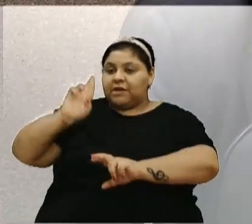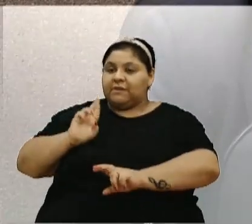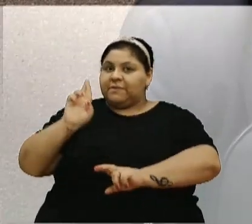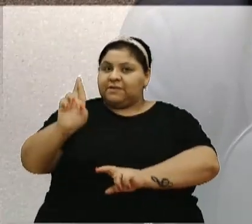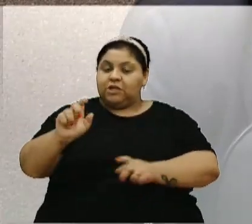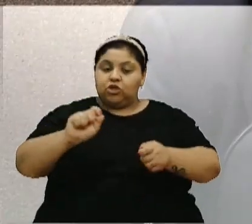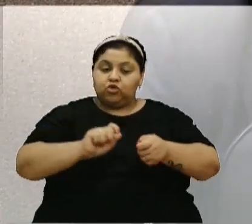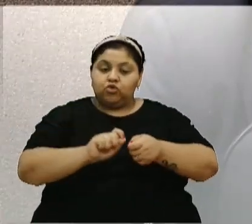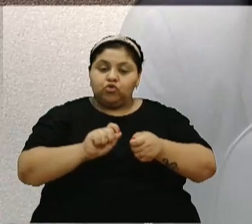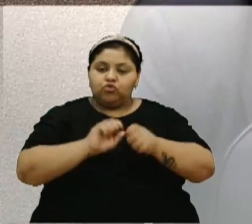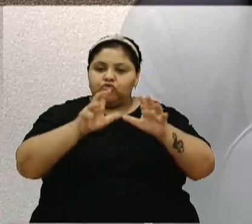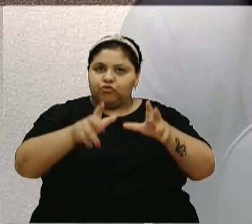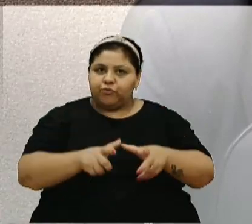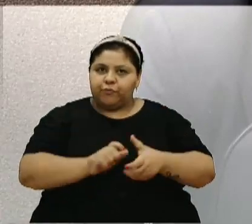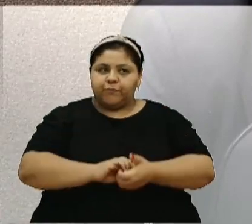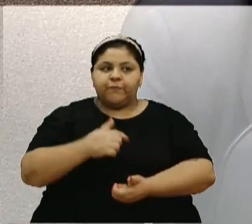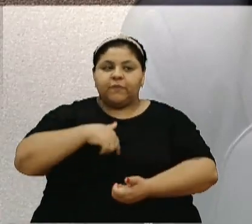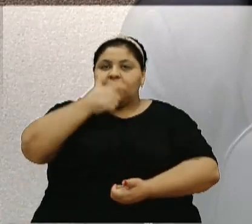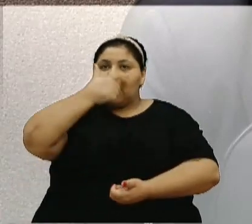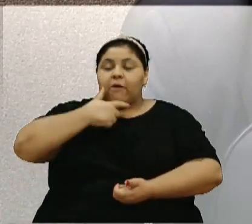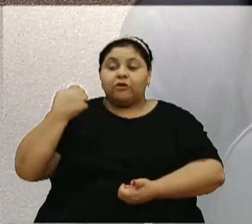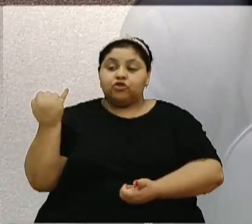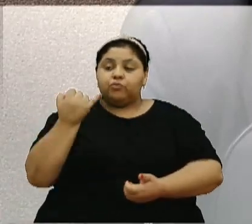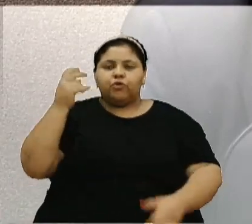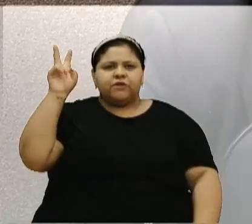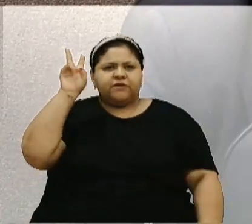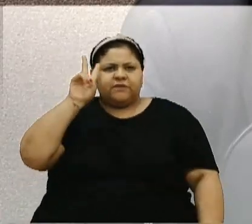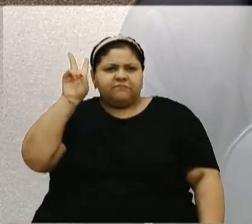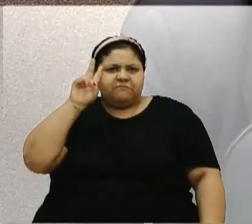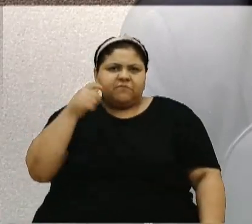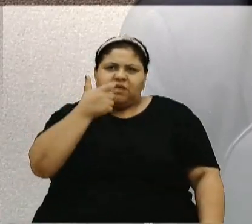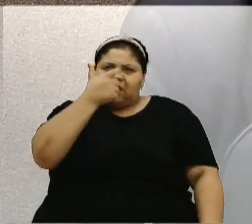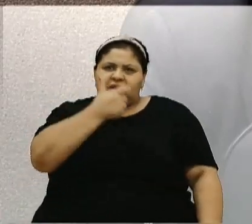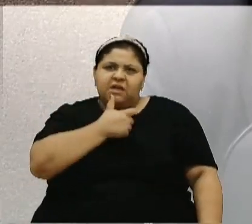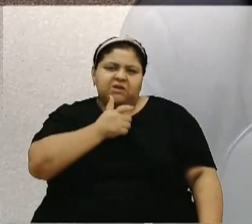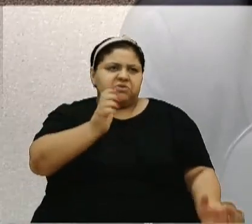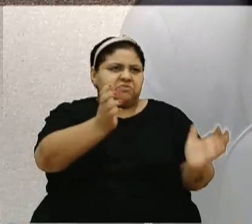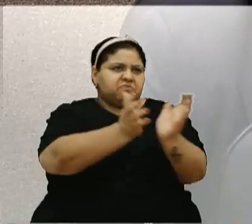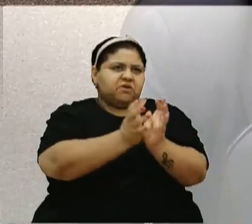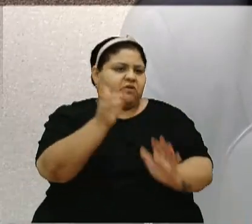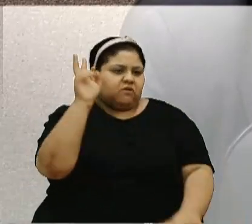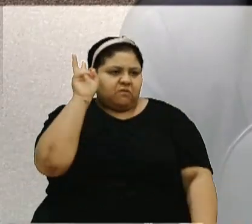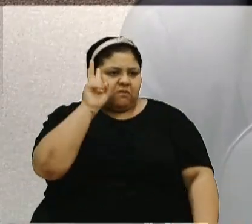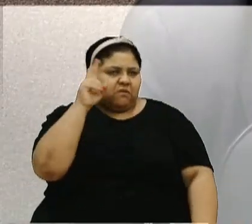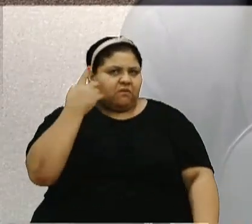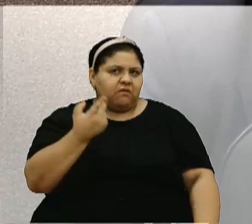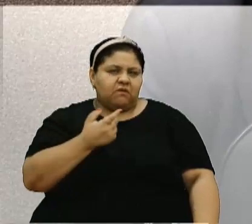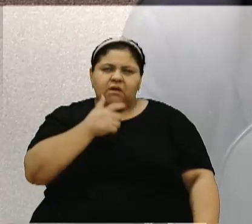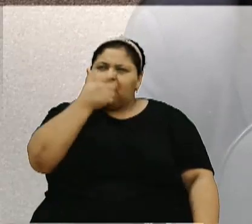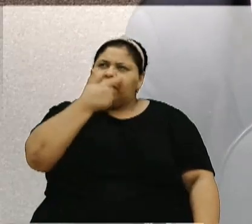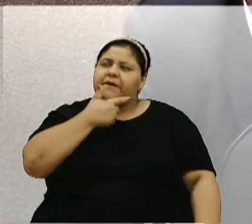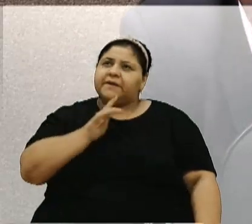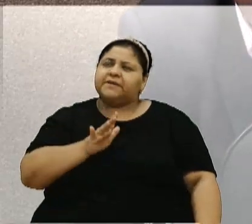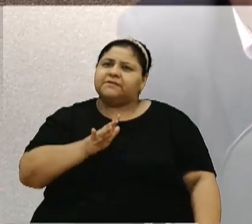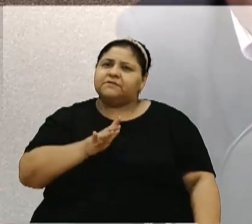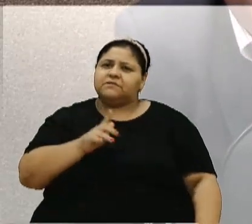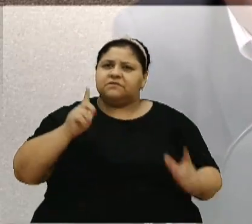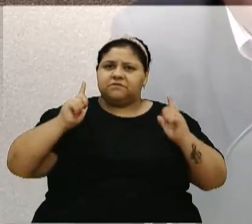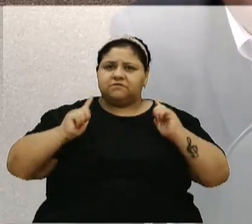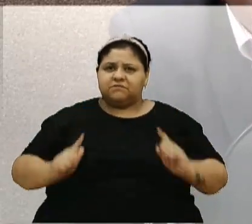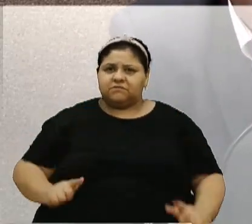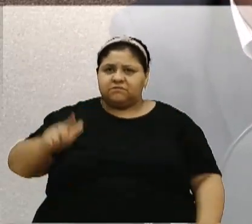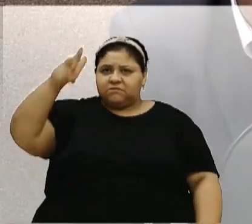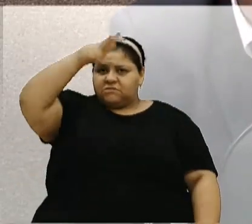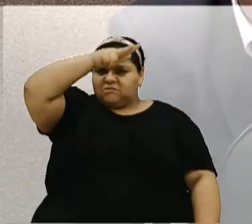fizemos. E eu acho importante lembrar, né, talvez o meu colega não se recorde, mas, se não me engano, foi na gestão do